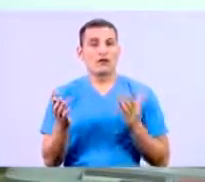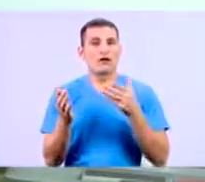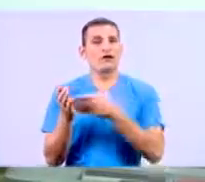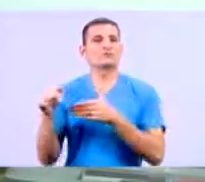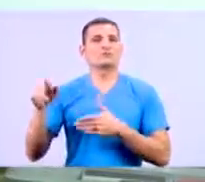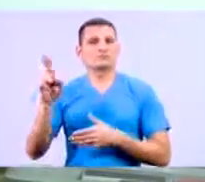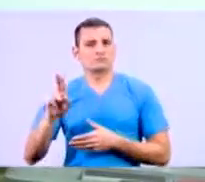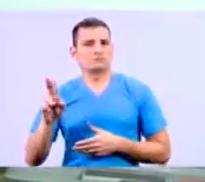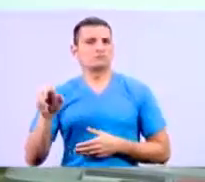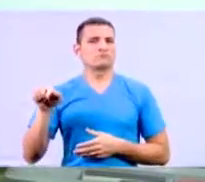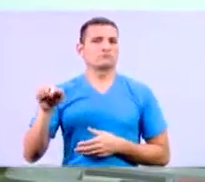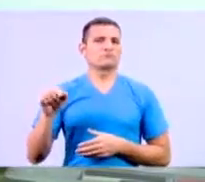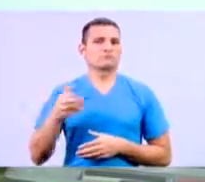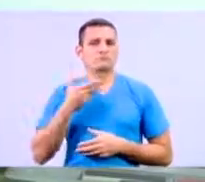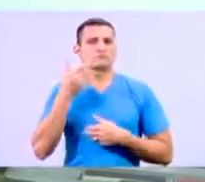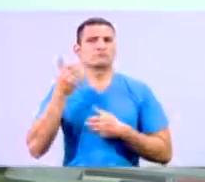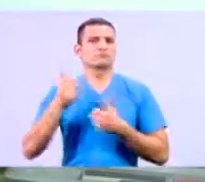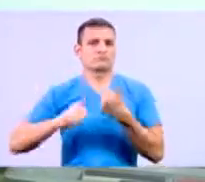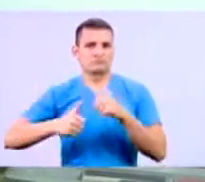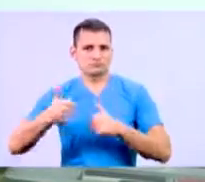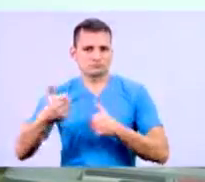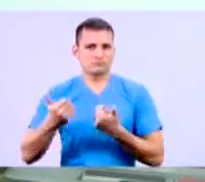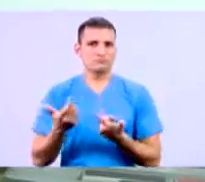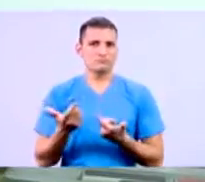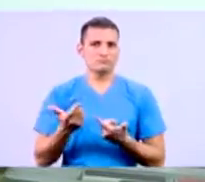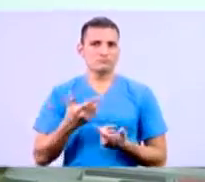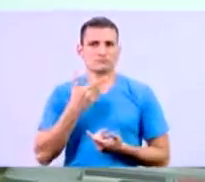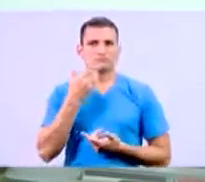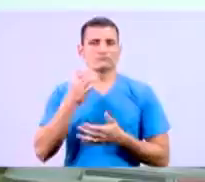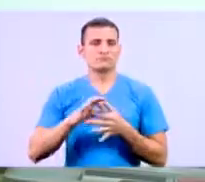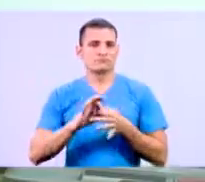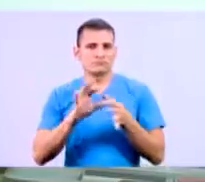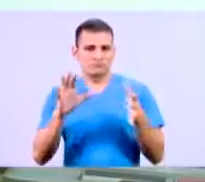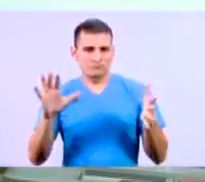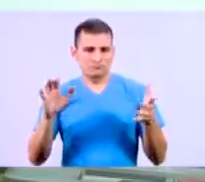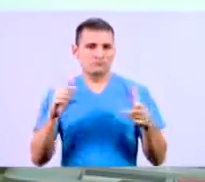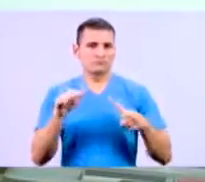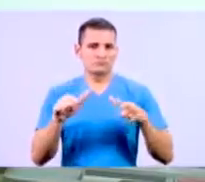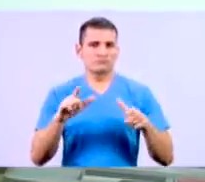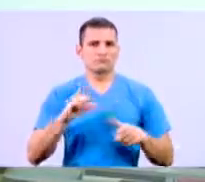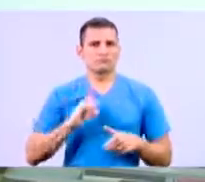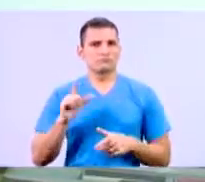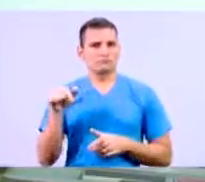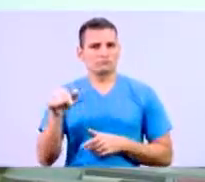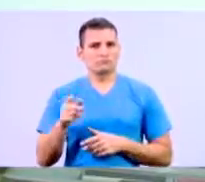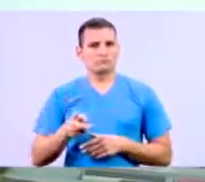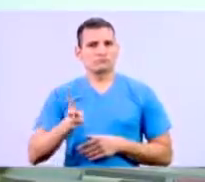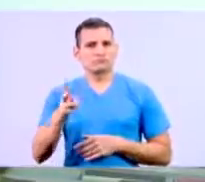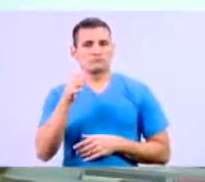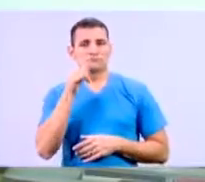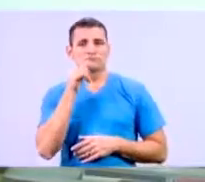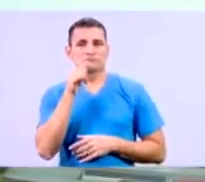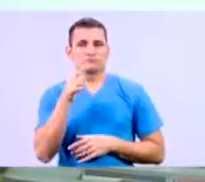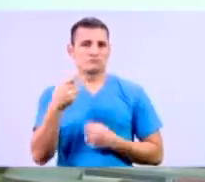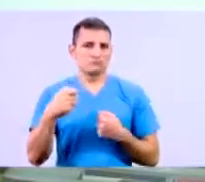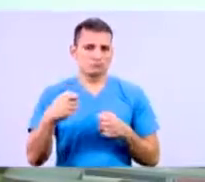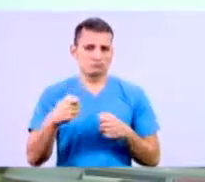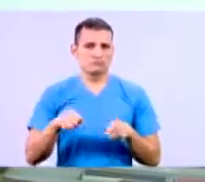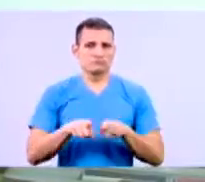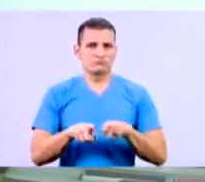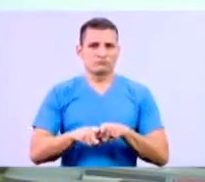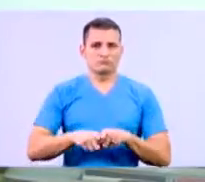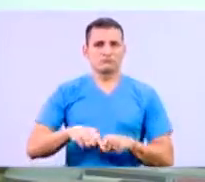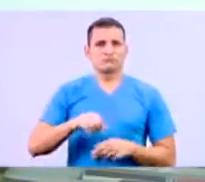melhor qualidade, com melhor disponibilidade, que os serviços estejam ali no ar sempre que precisar e com a